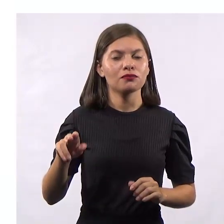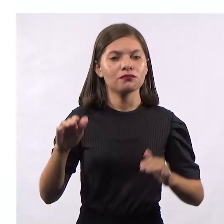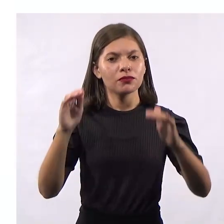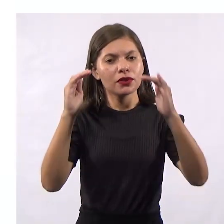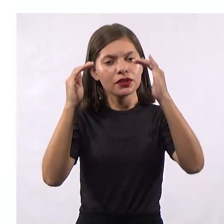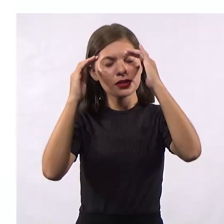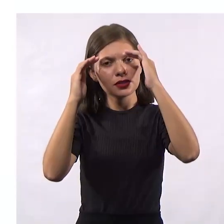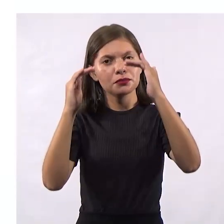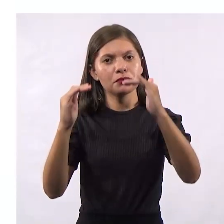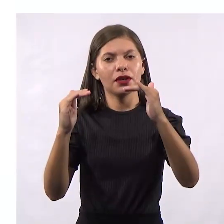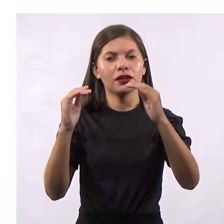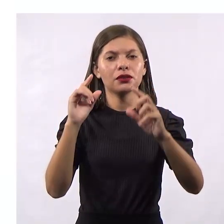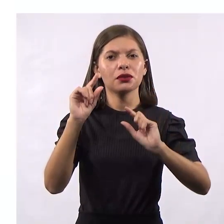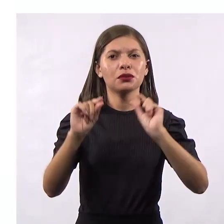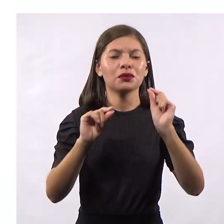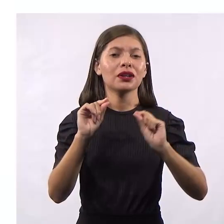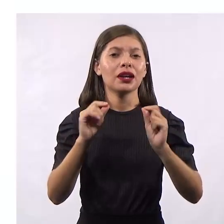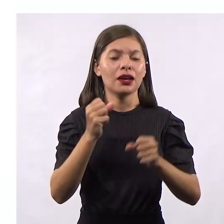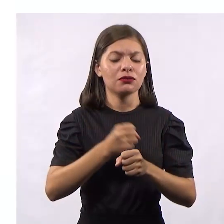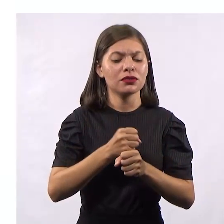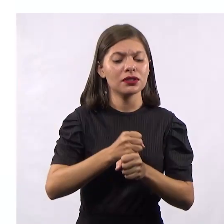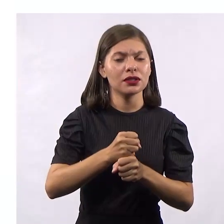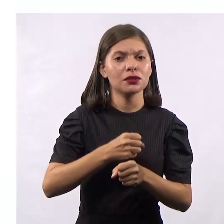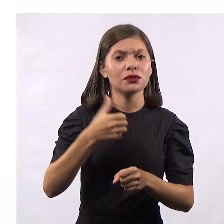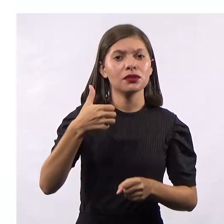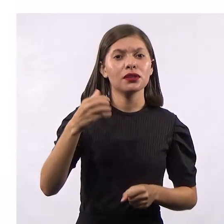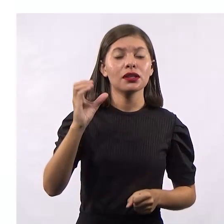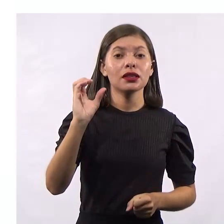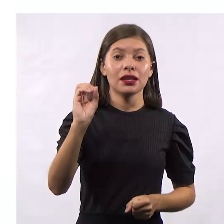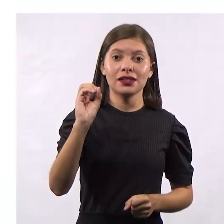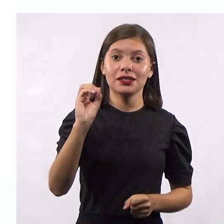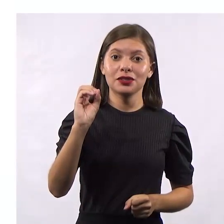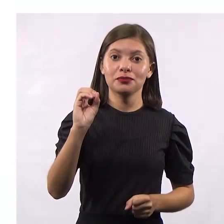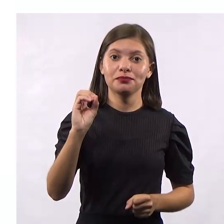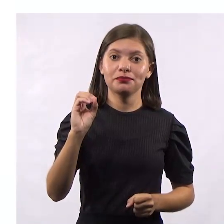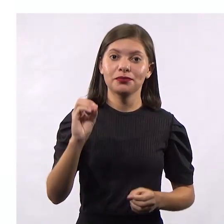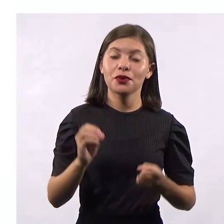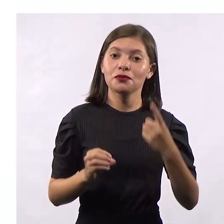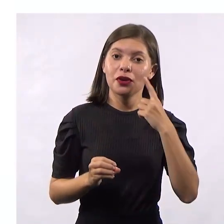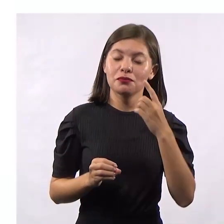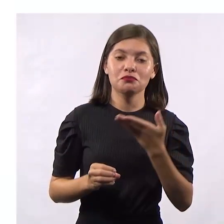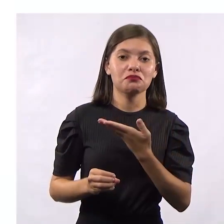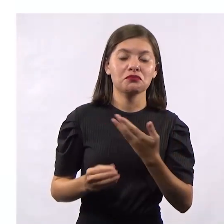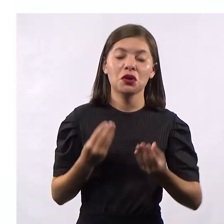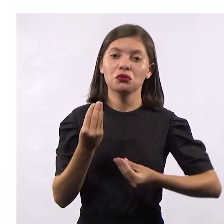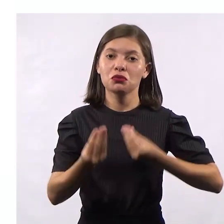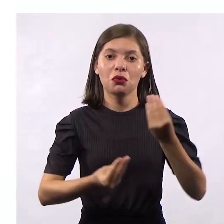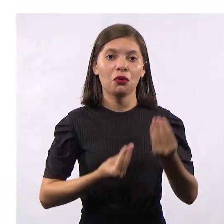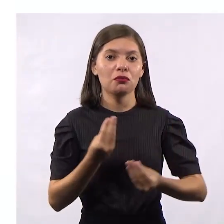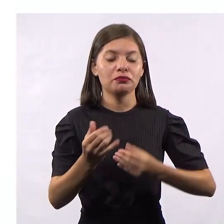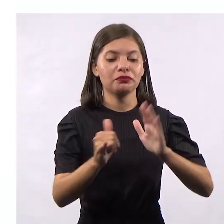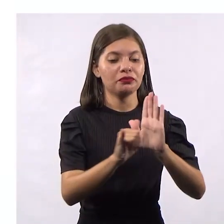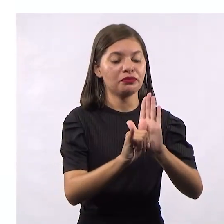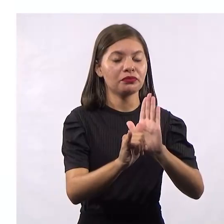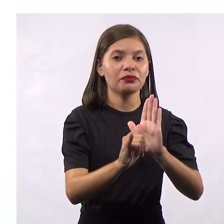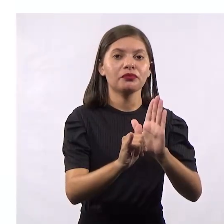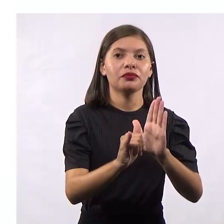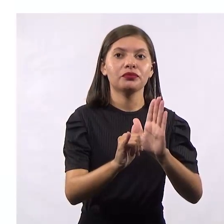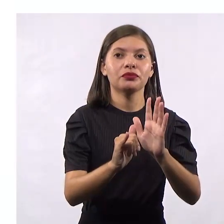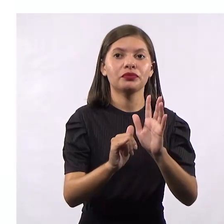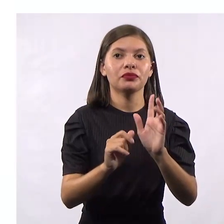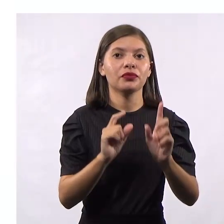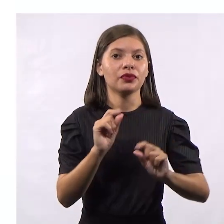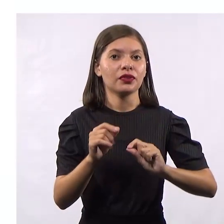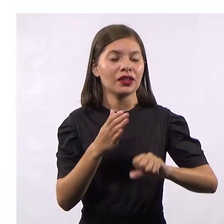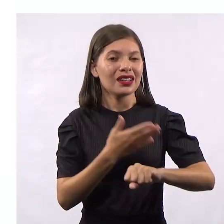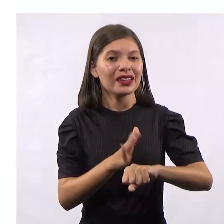sucessivamente, respeitada a vigência máxima de 10 anos. Vamos ver como é que vai ser isso aí, né? Desde que haja previsão em edital e